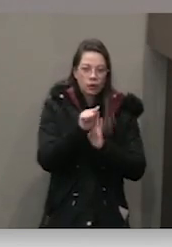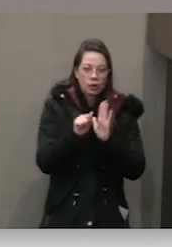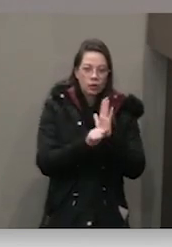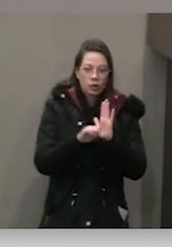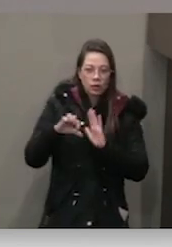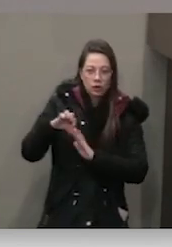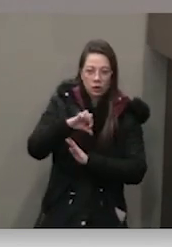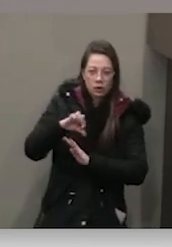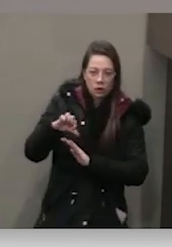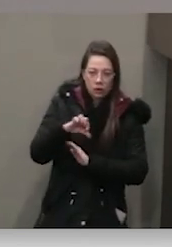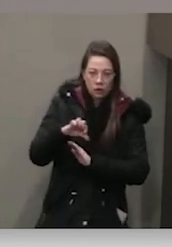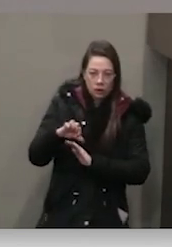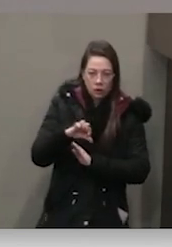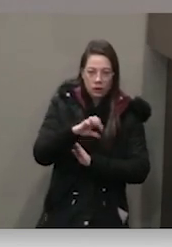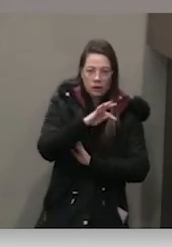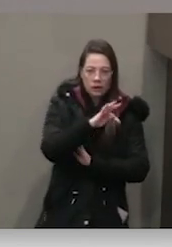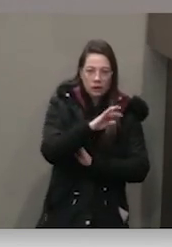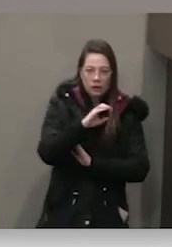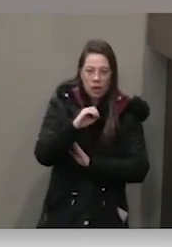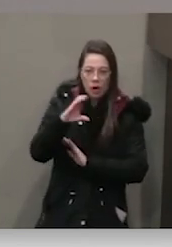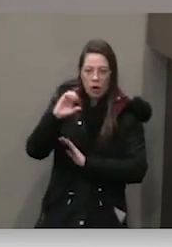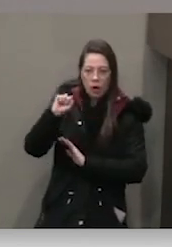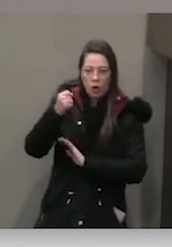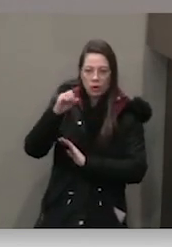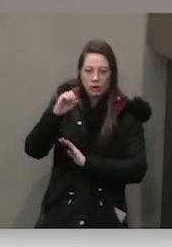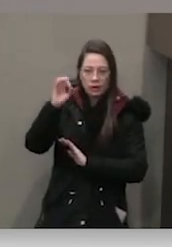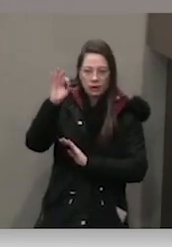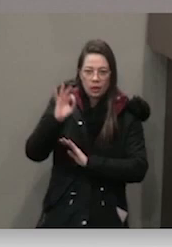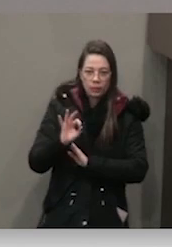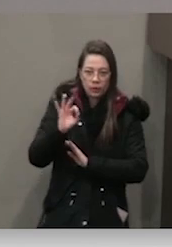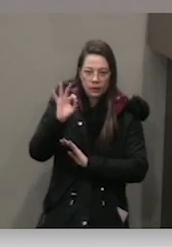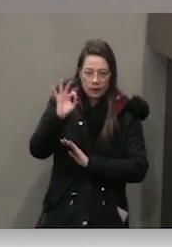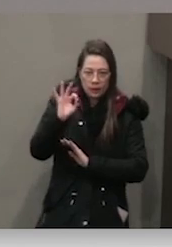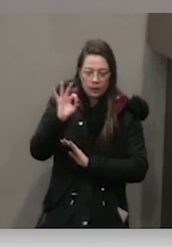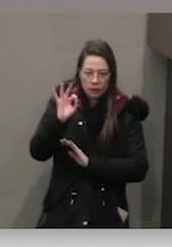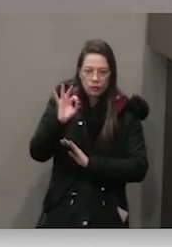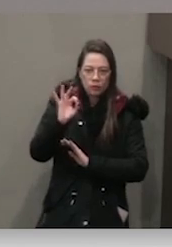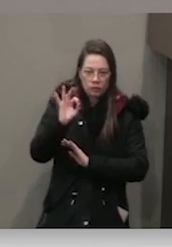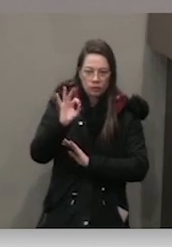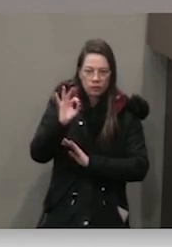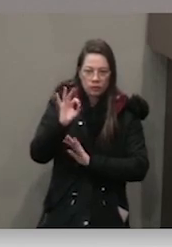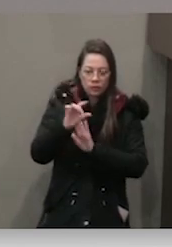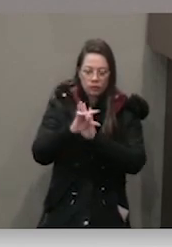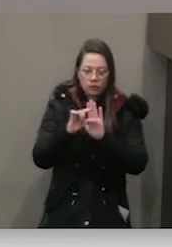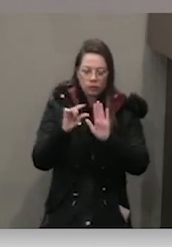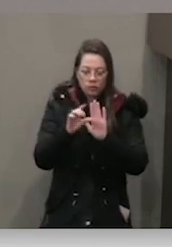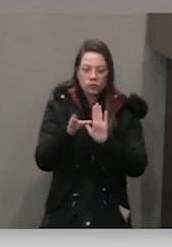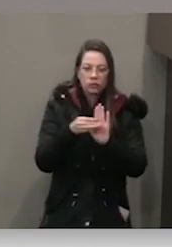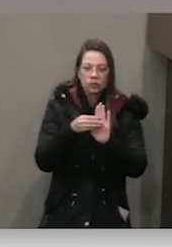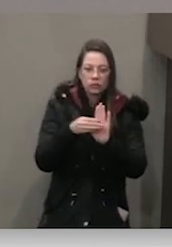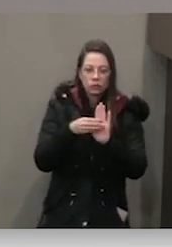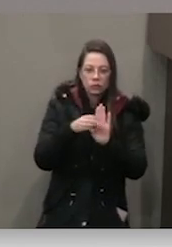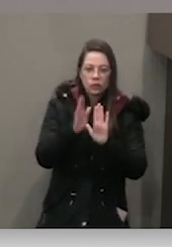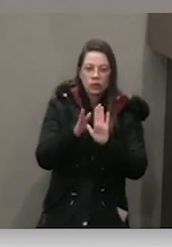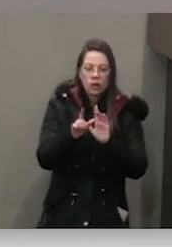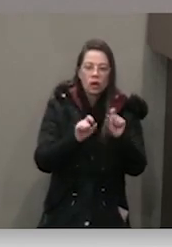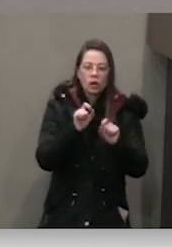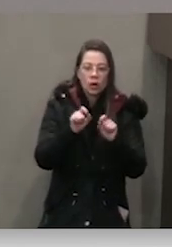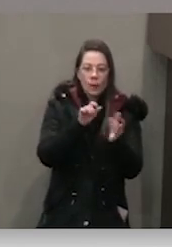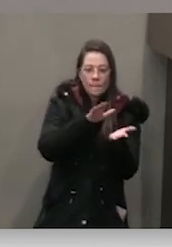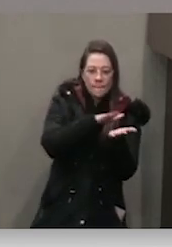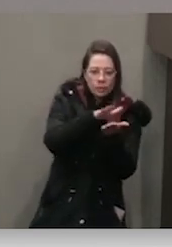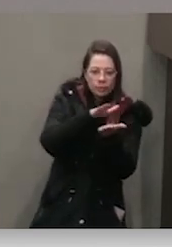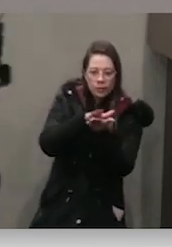99, na TO de 80%. A redação que está vigente, que foi